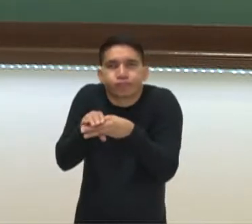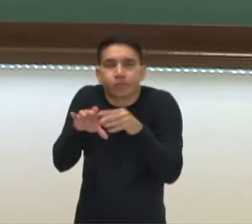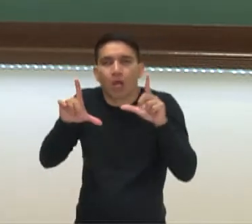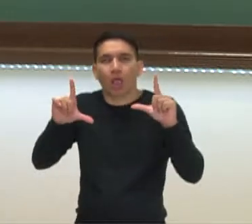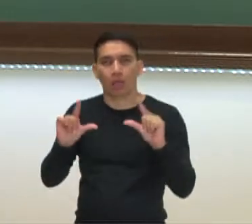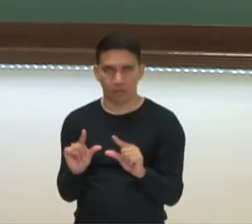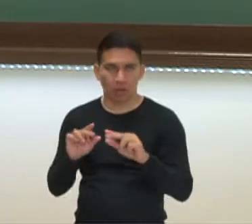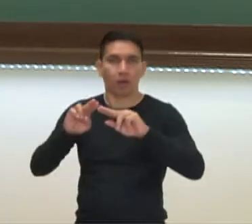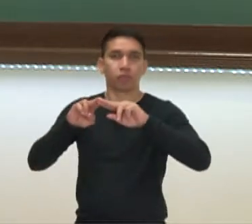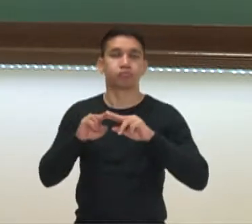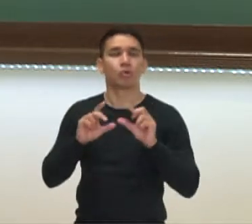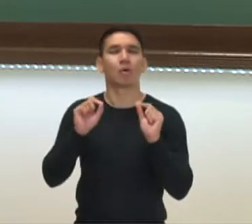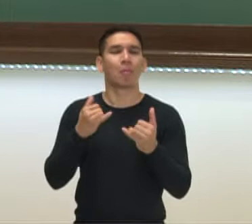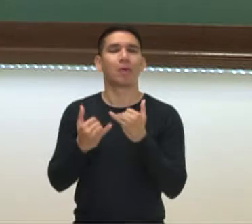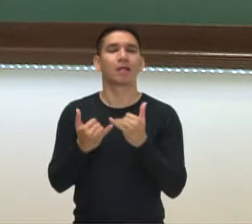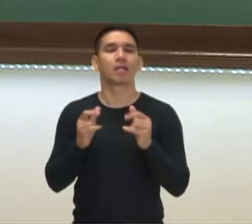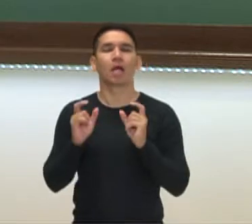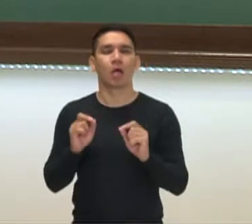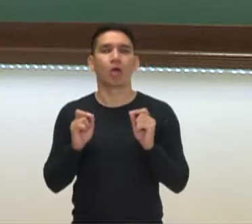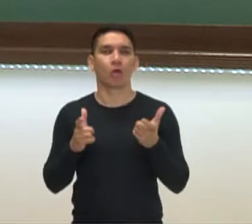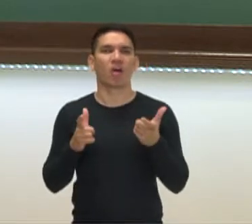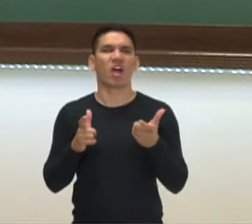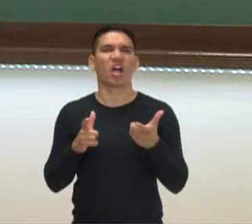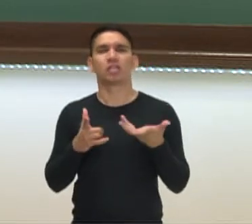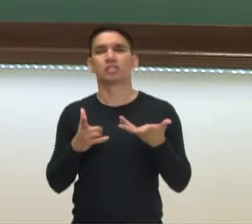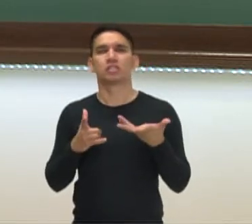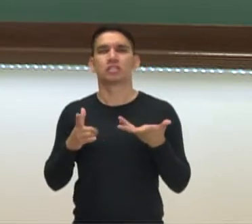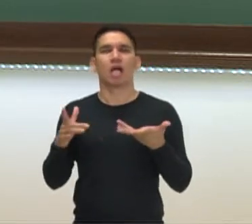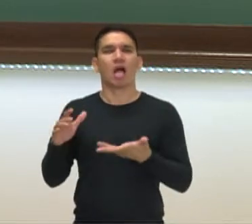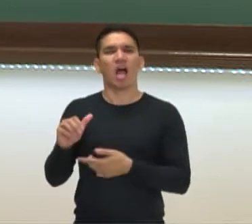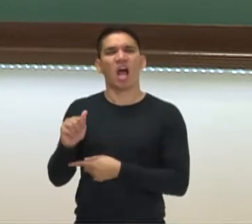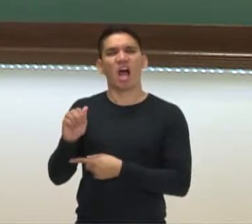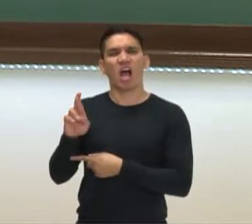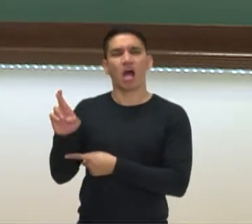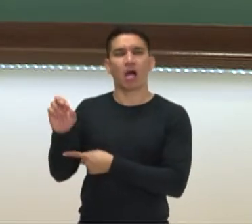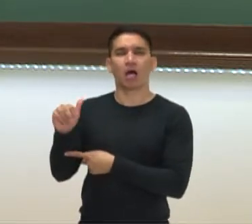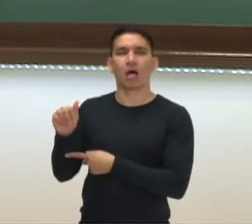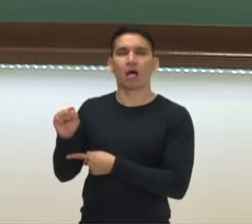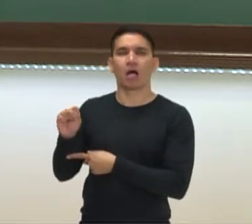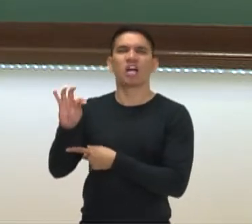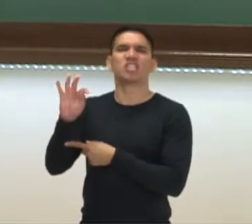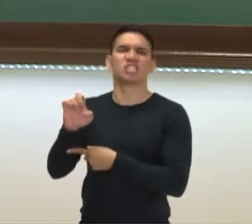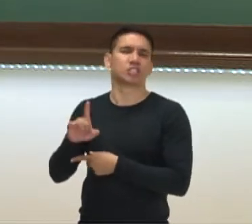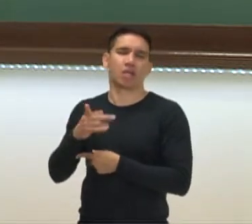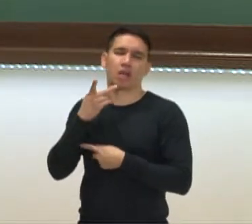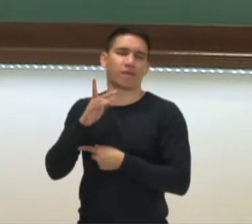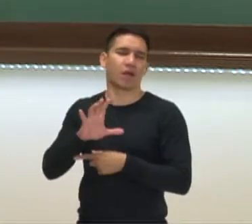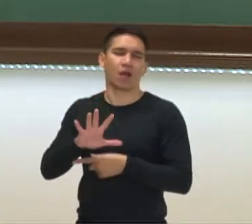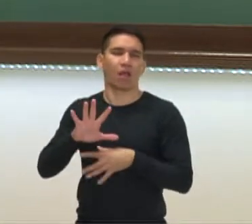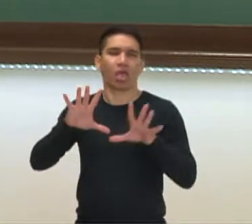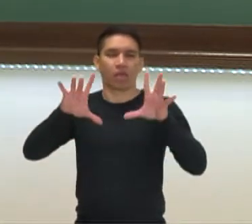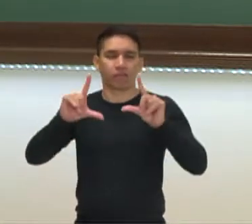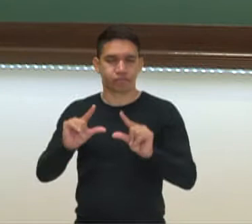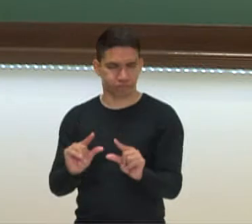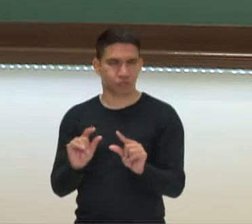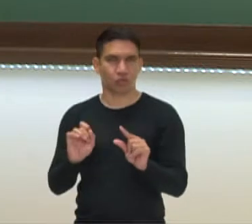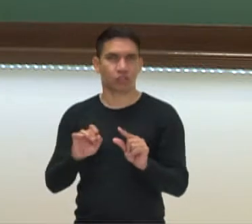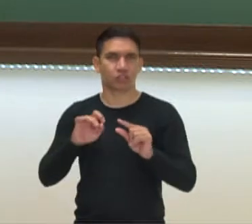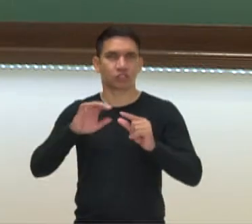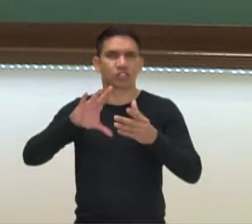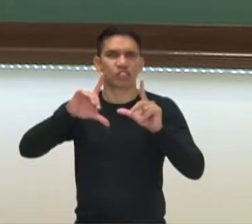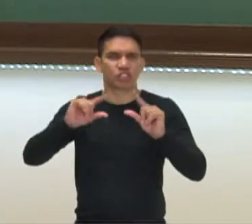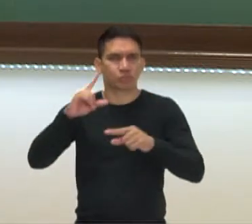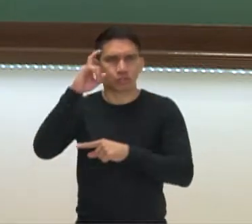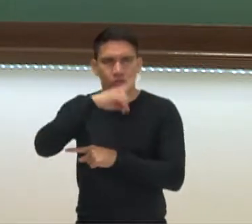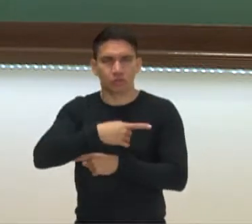uma espécie de arraste elétrico, né? Que os componentes fazem. Trabalhando com esse modelo,